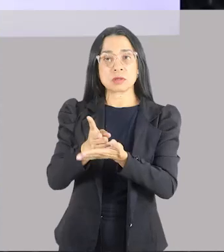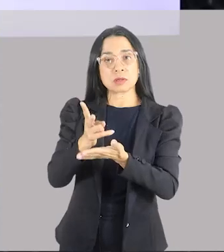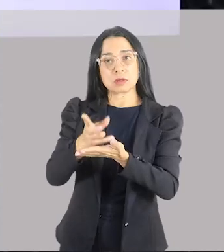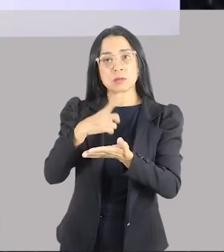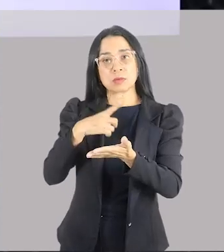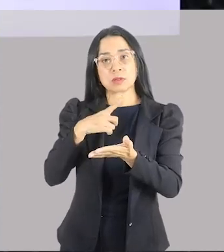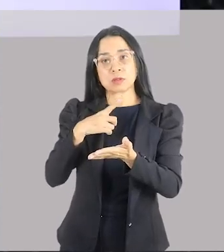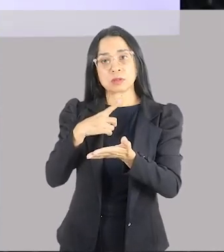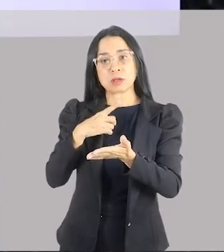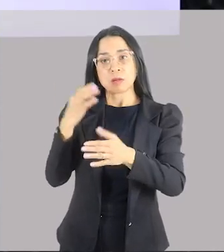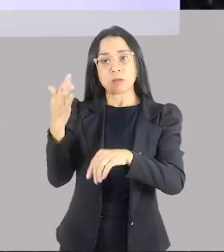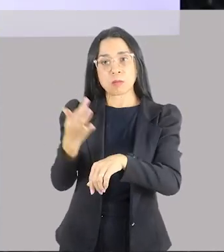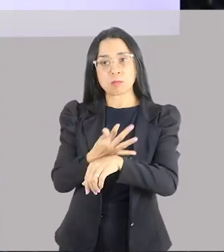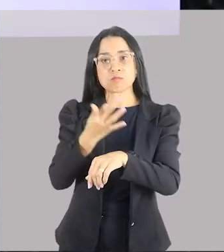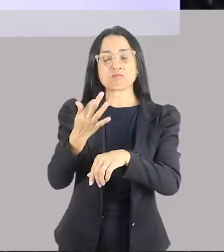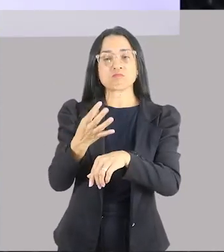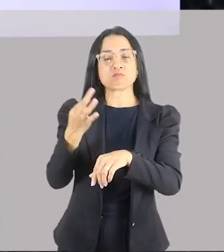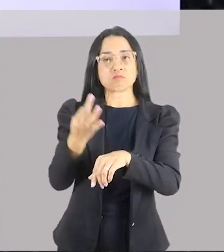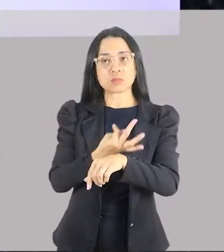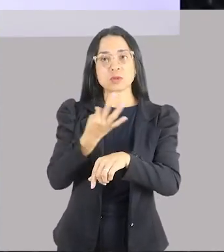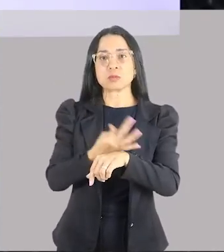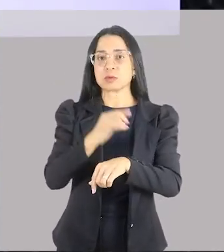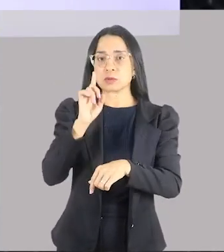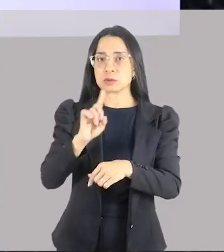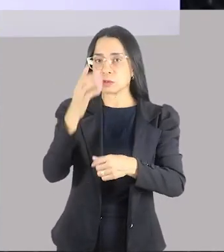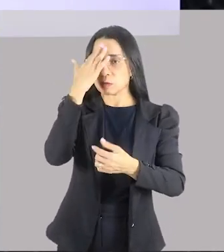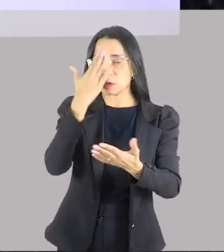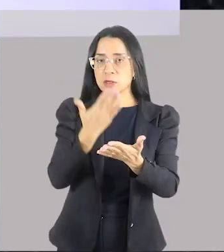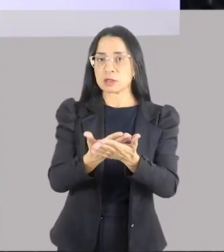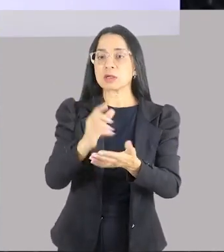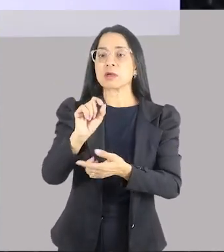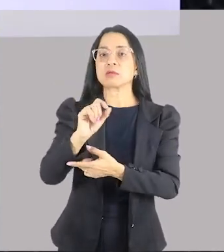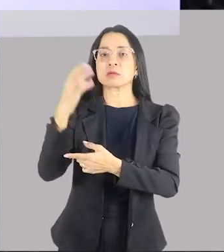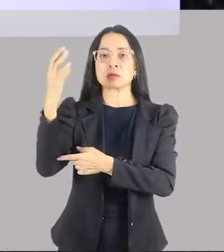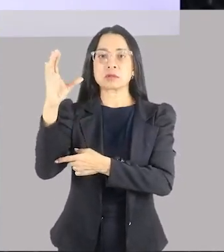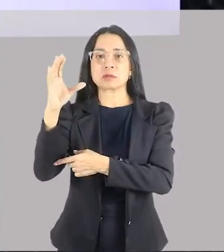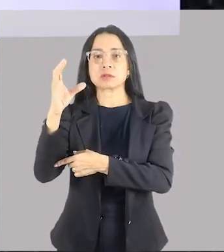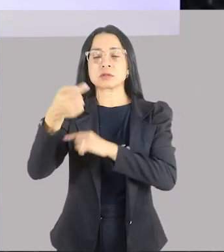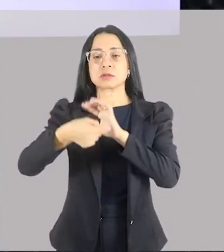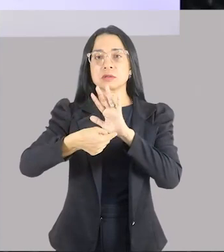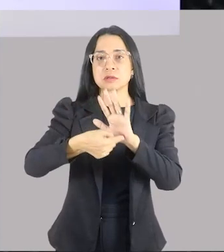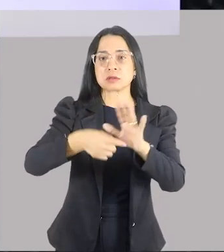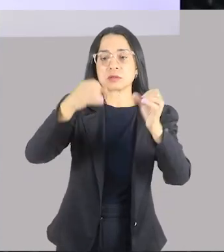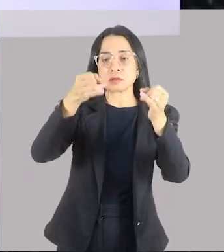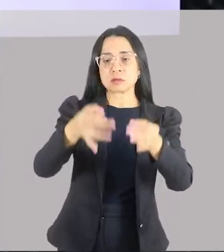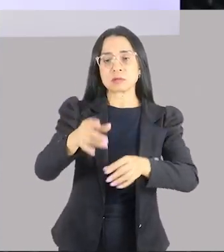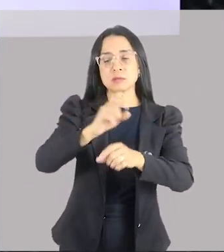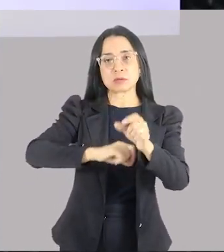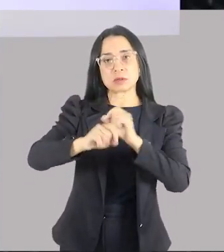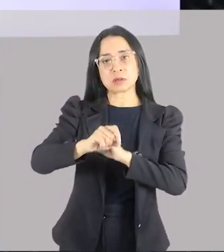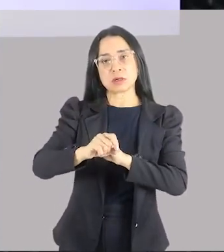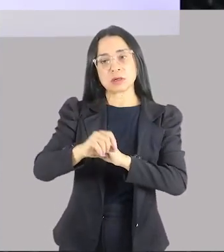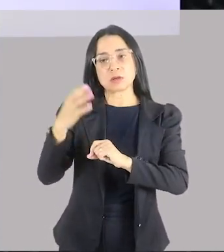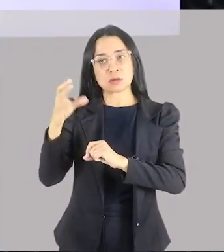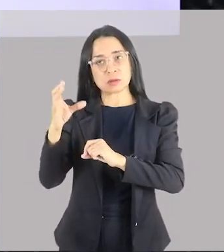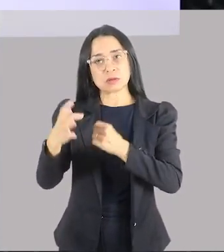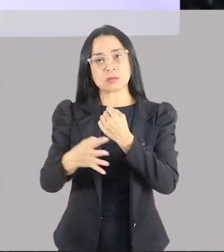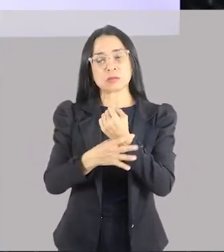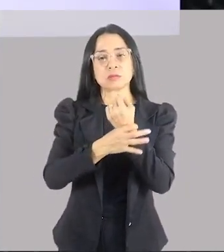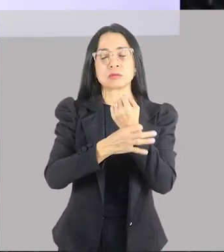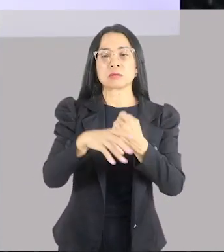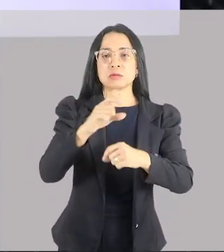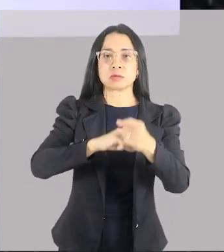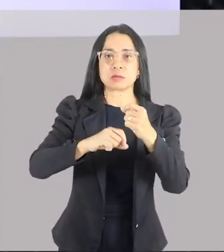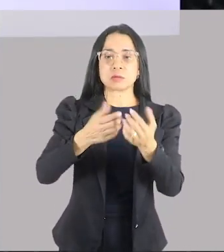uma teimosia em você não crer, não acreditar naquilo que a ciência está falando ou naquilo que é cientificamente ou mais seguro a